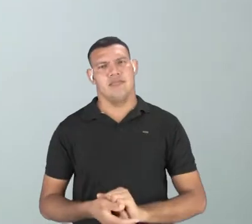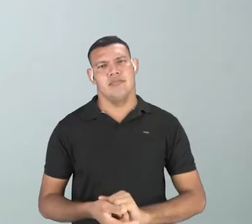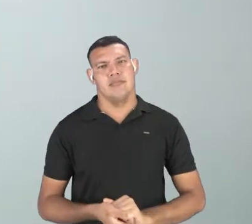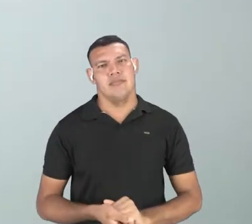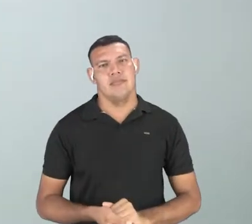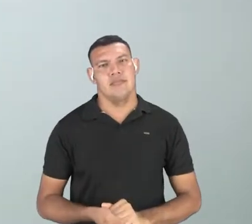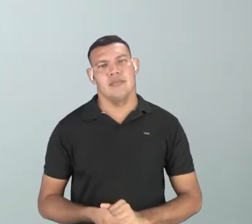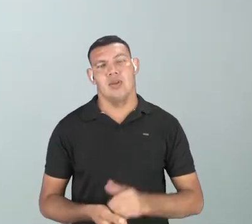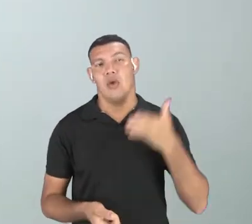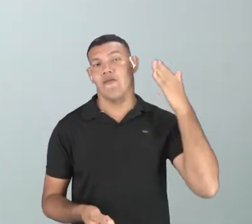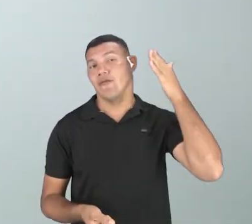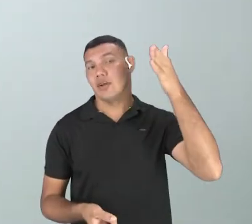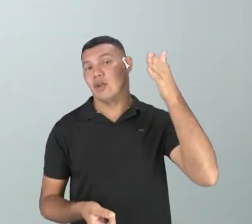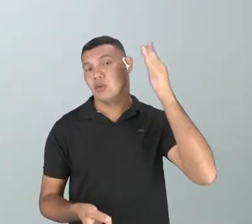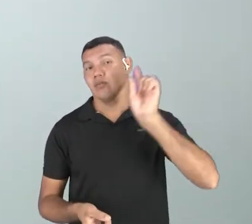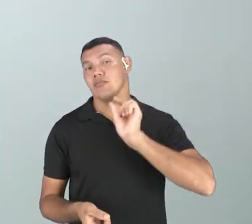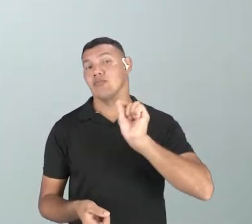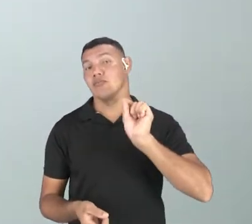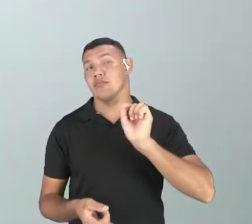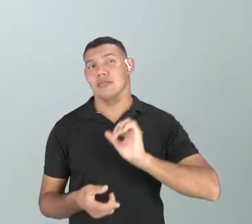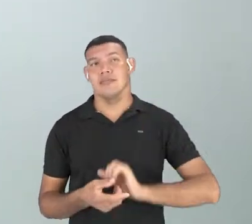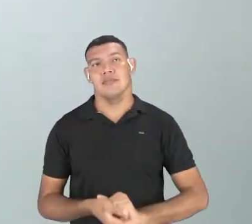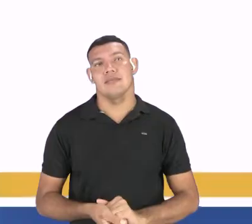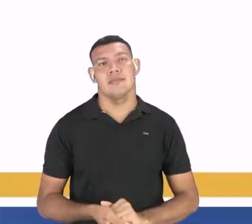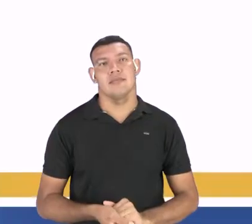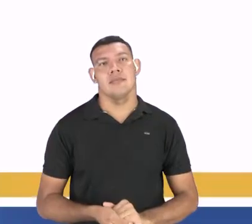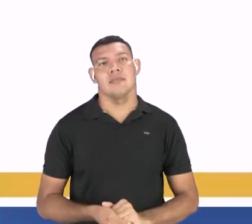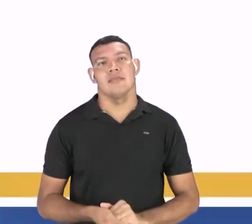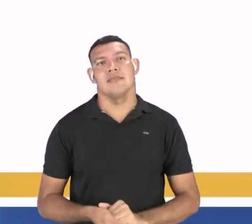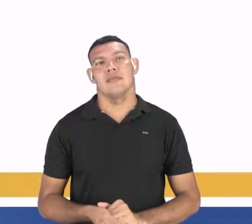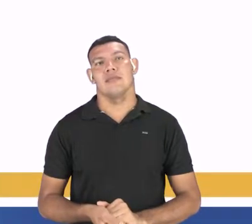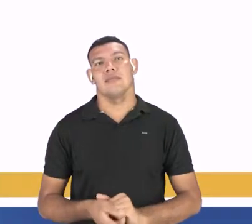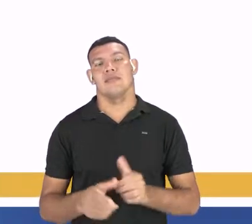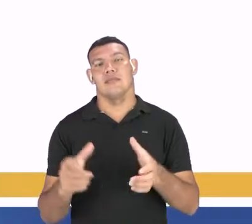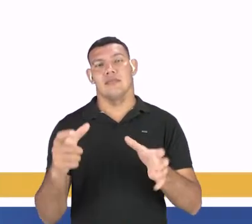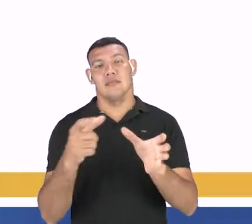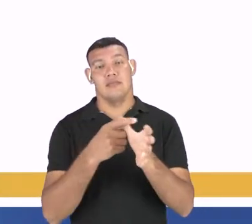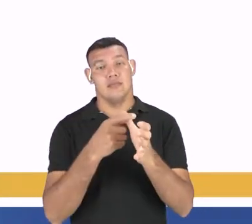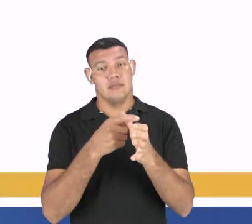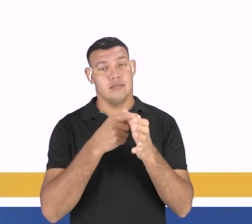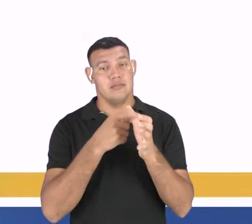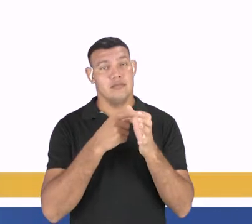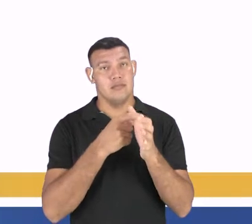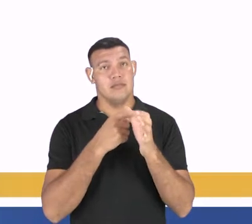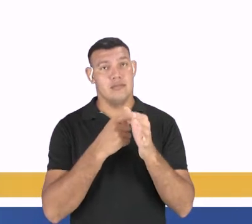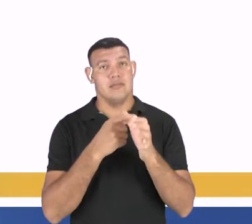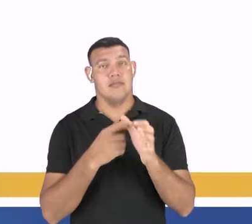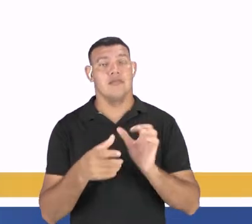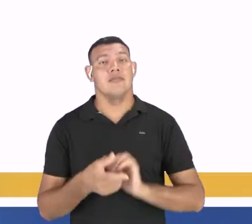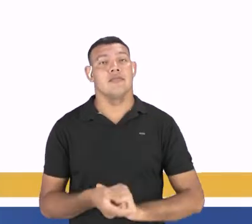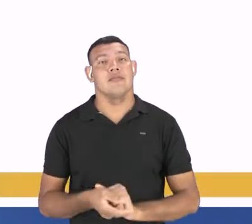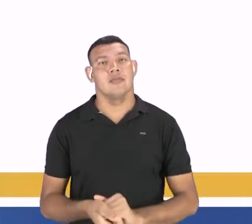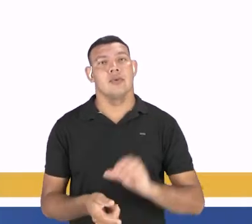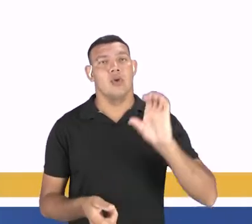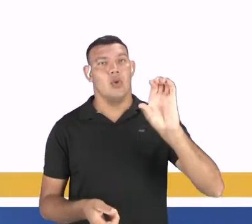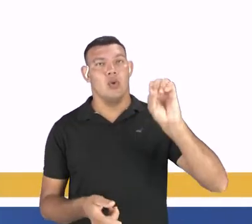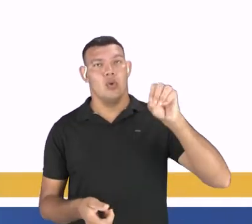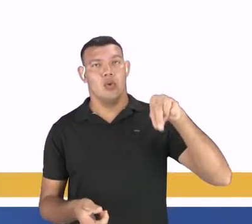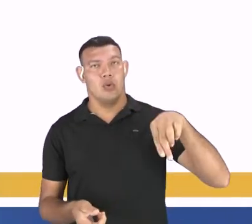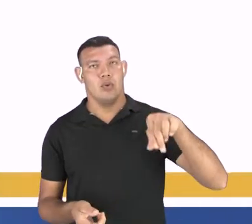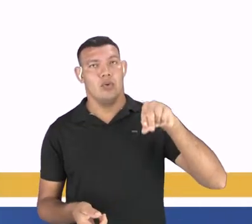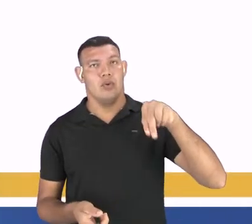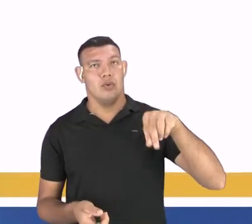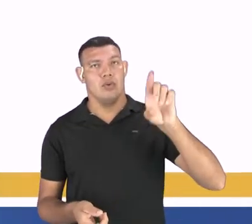com mais frequência o si como uma conjunção condicional. Que diacho é isso,